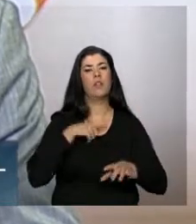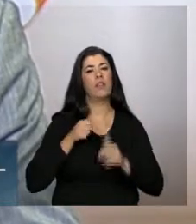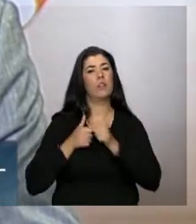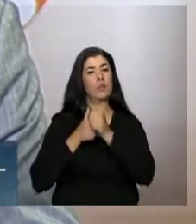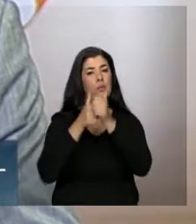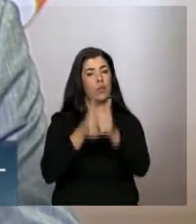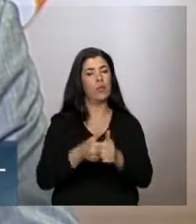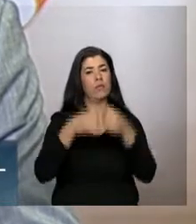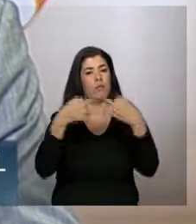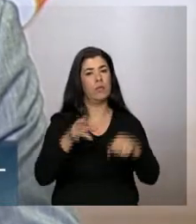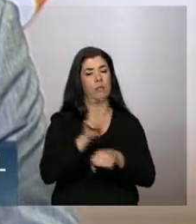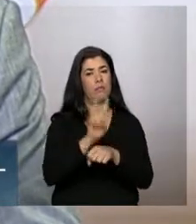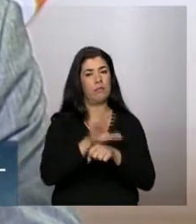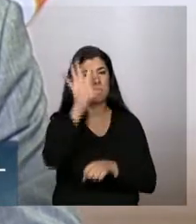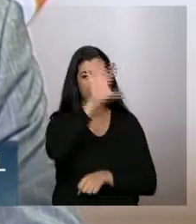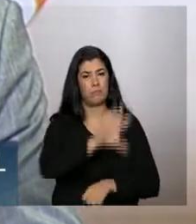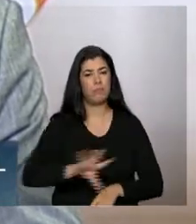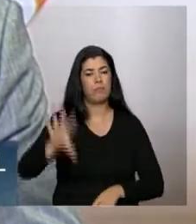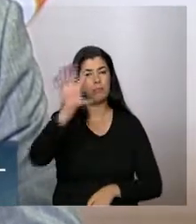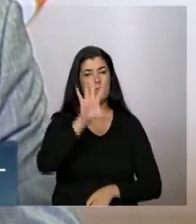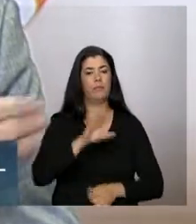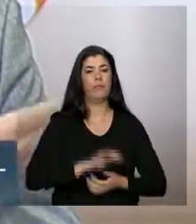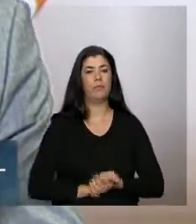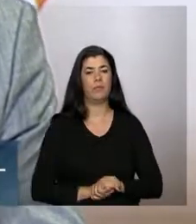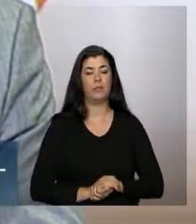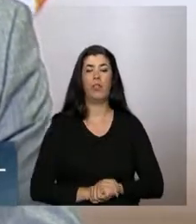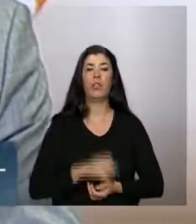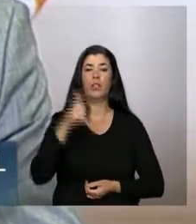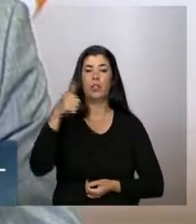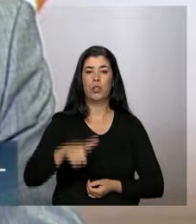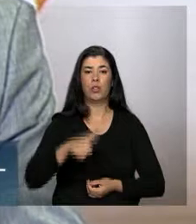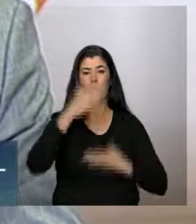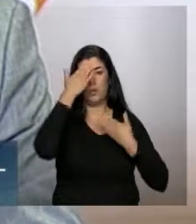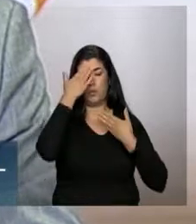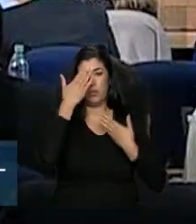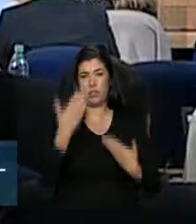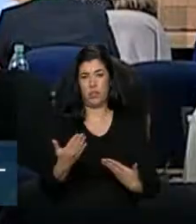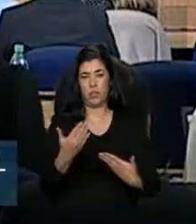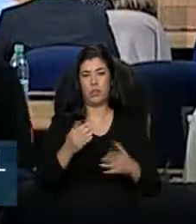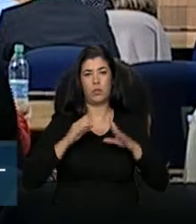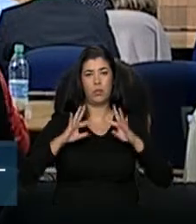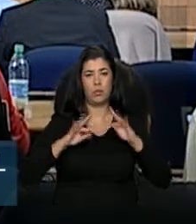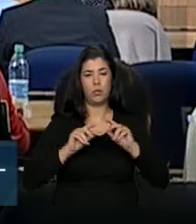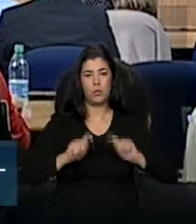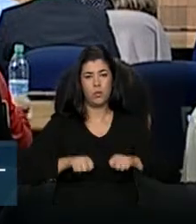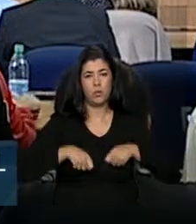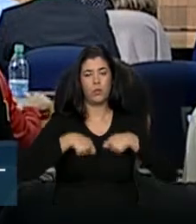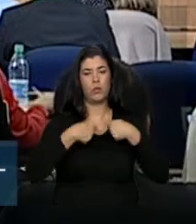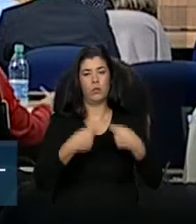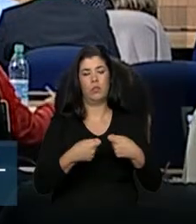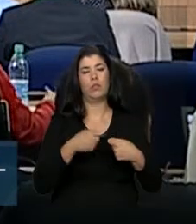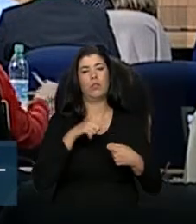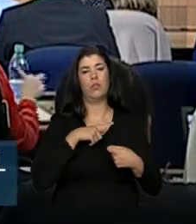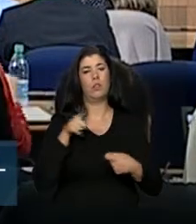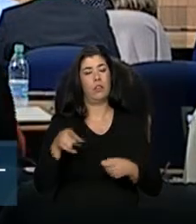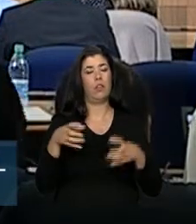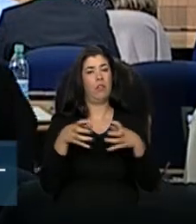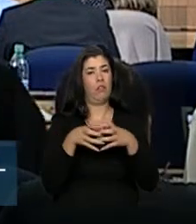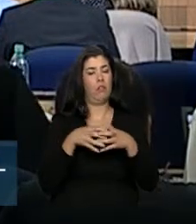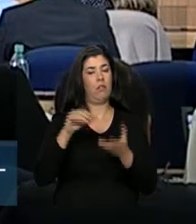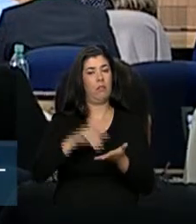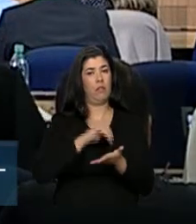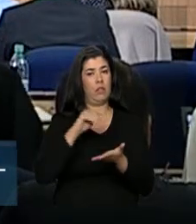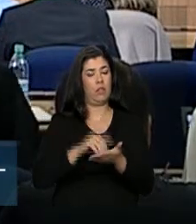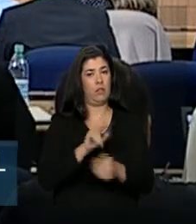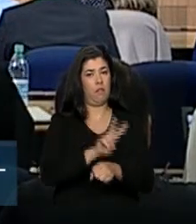para garantir uma cobertura vacinal adequada. Eu quero novamente agradecer a todo o esforço, não só da equipe da Secretaria